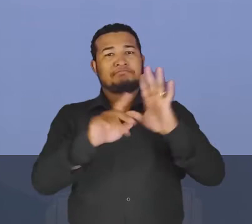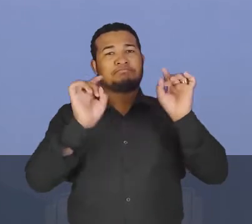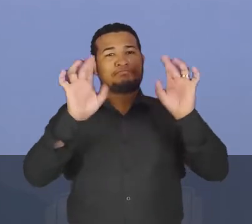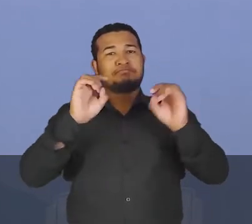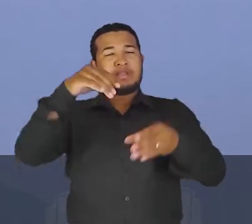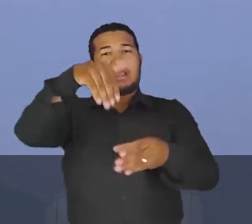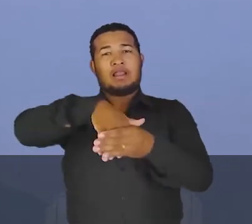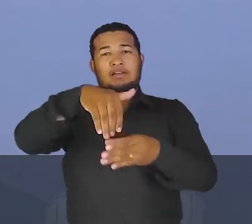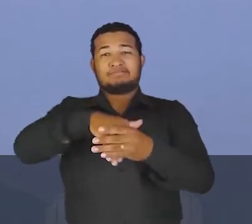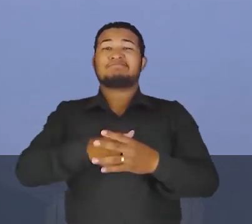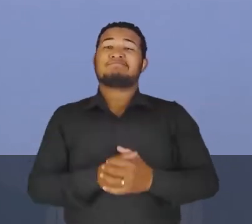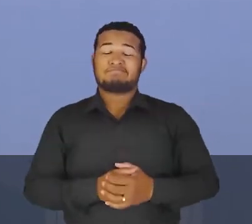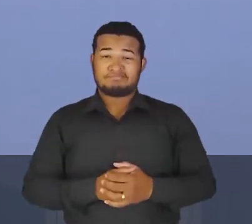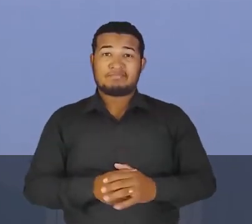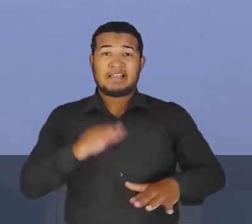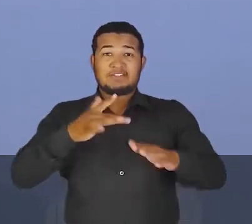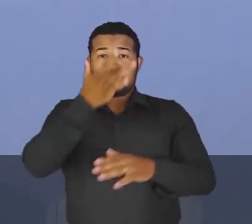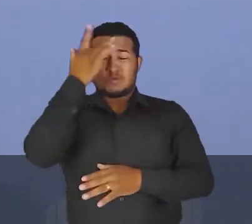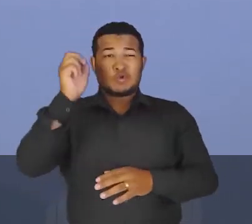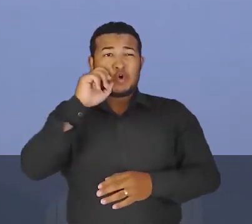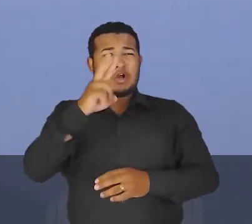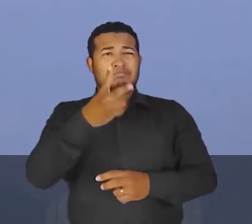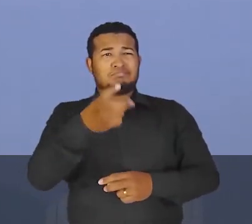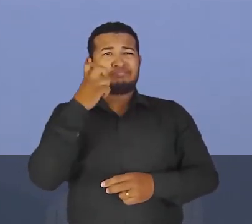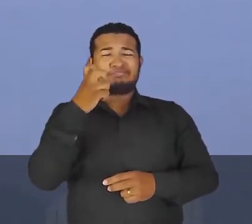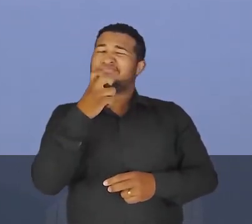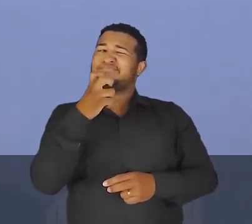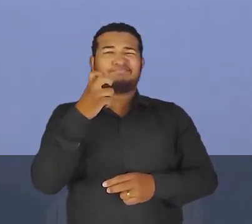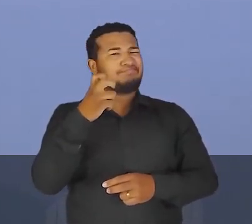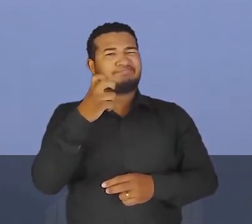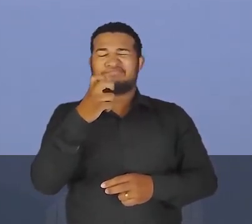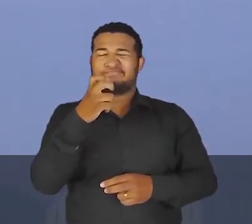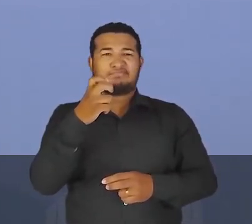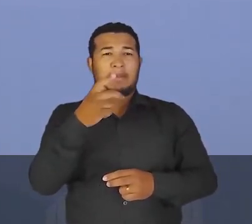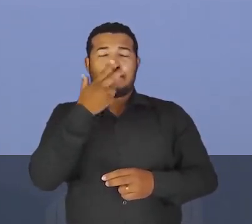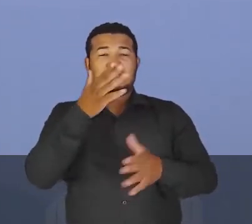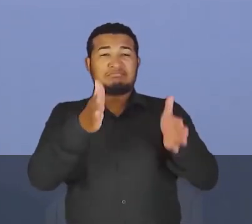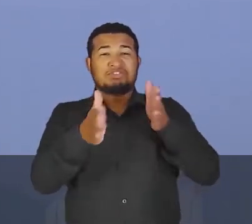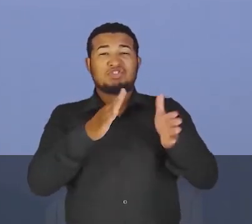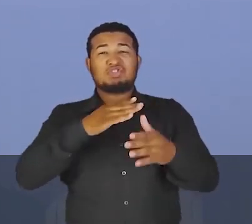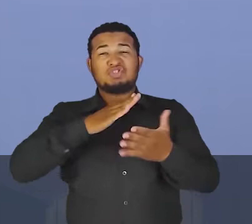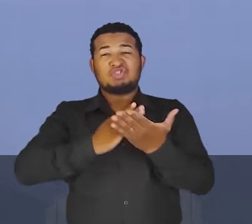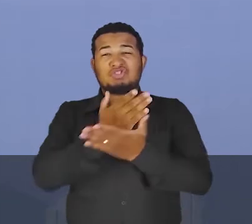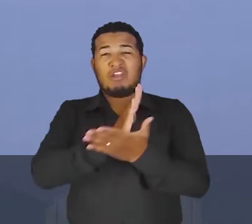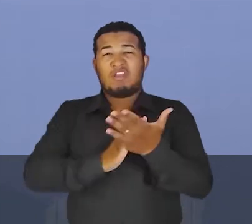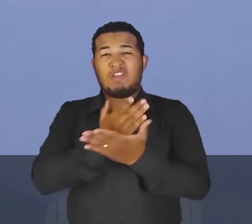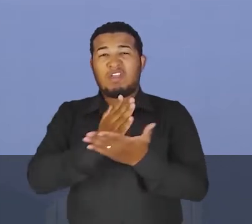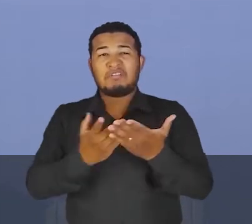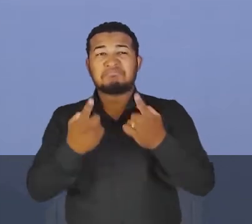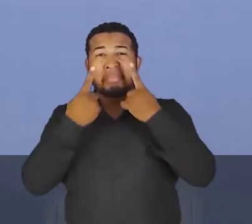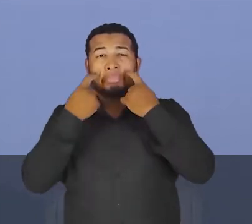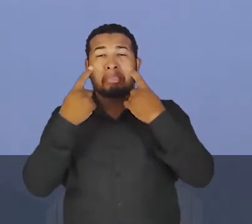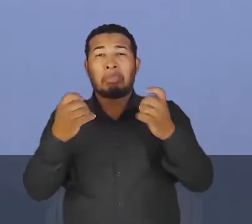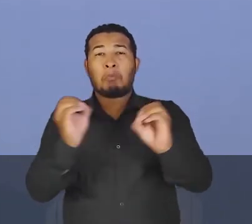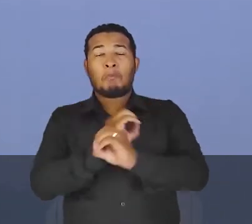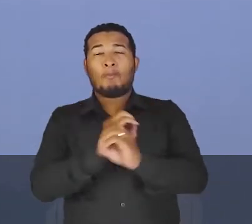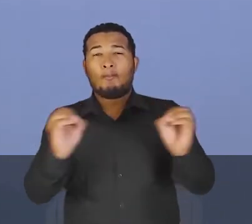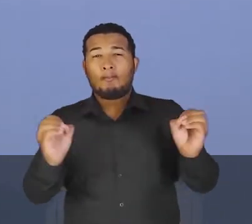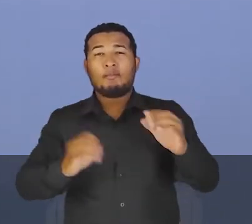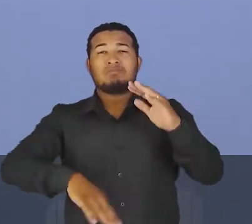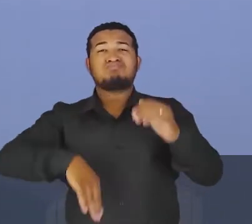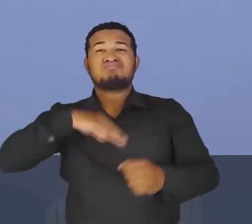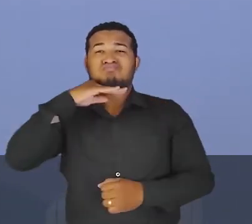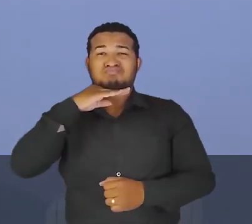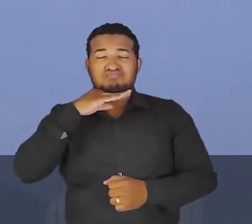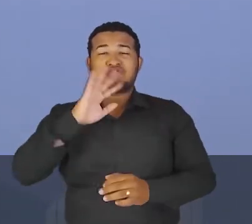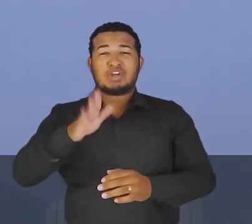muito comumente, as pessoas olham para essas coisas e falam: nossa, que época chata, que época desinteressante, que época que